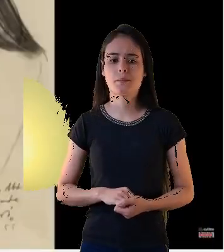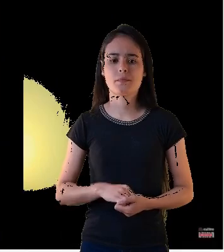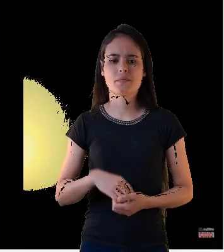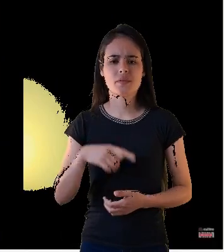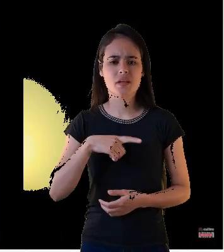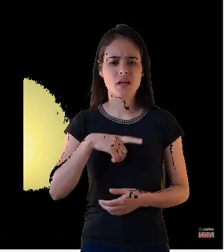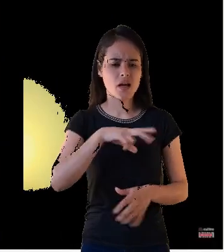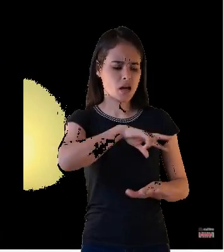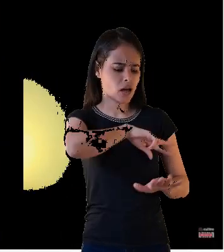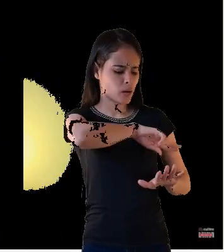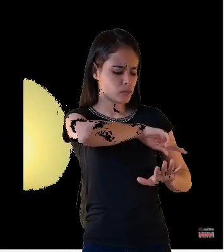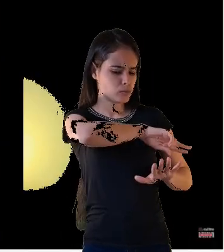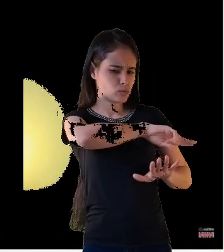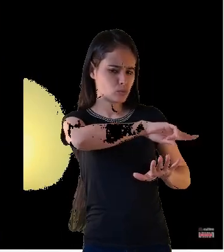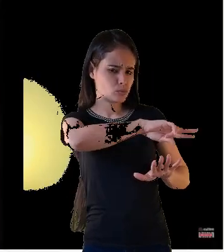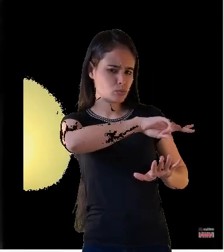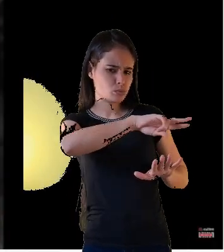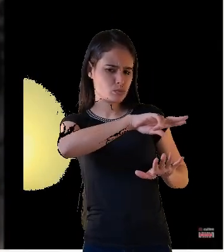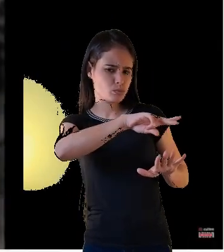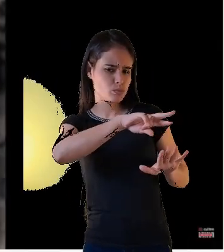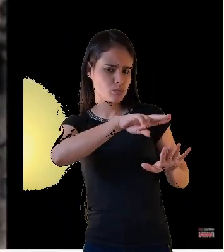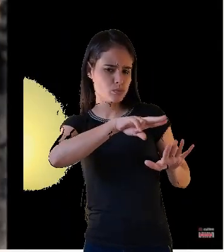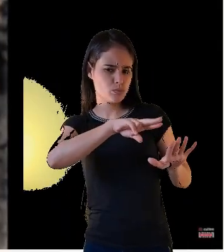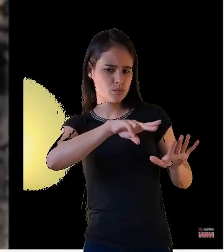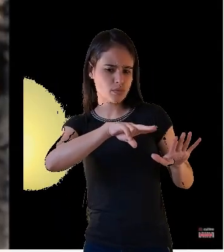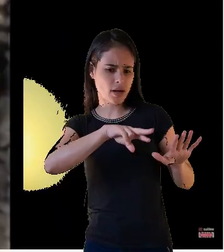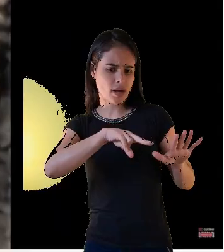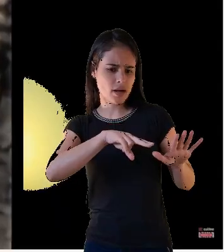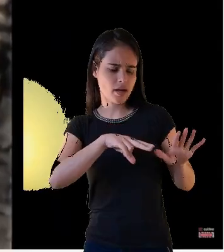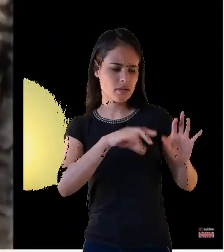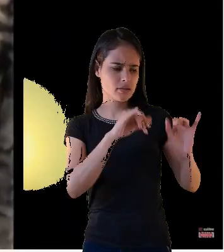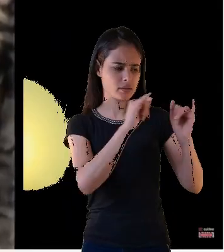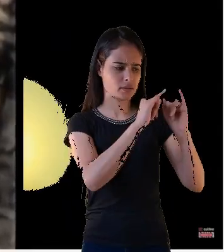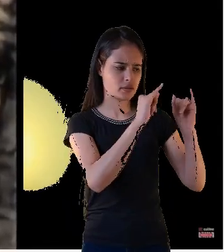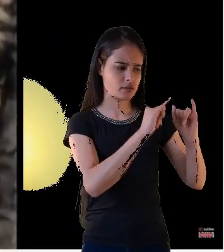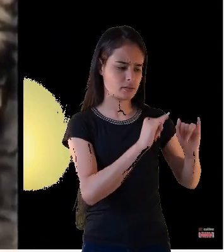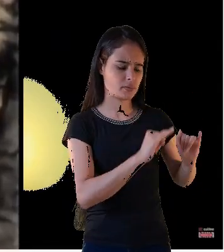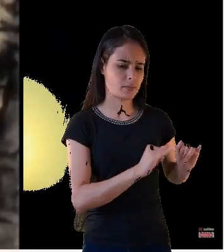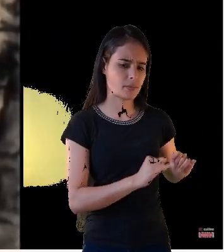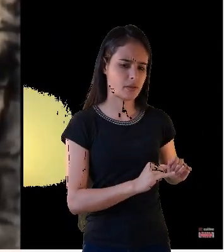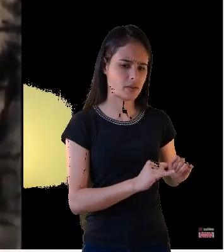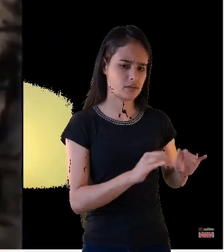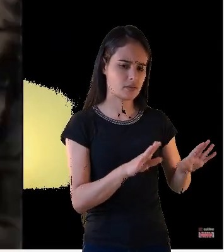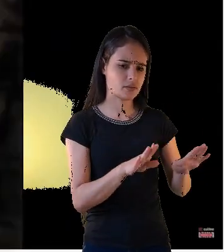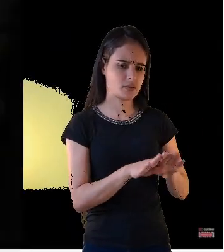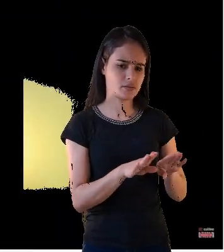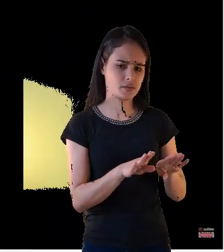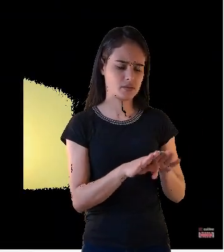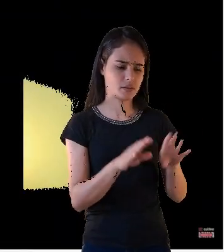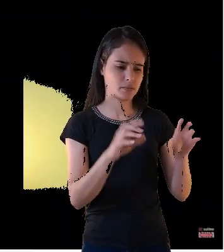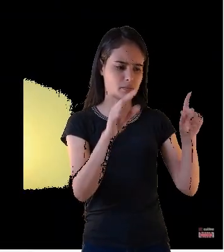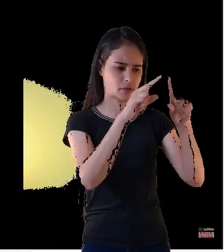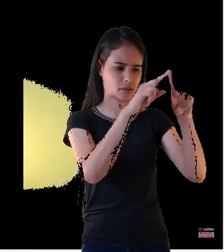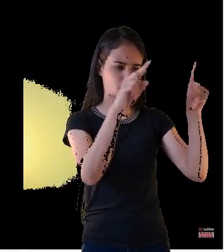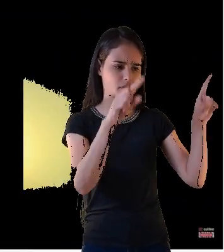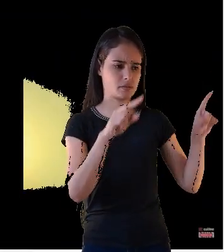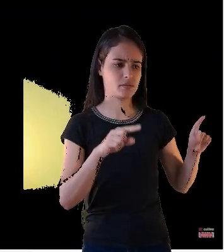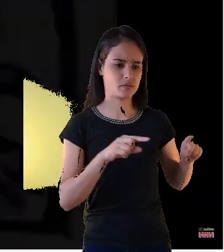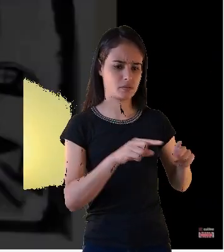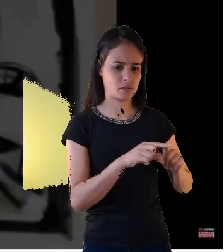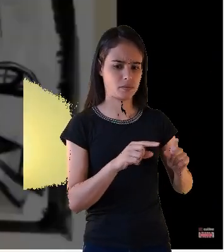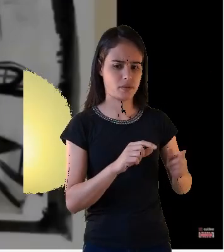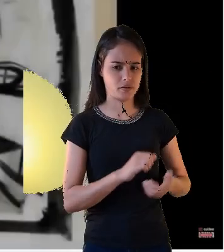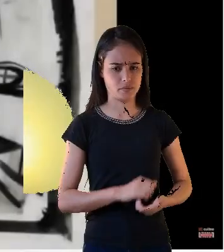Heitor, Sebastião Januário, Otávio Araújo, Agenor, Aguinaldo dos Santos, Aldemir Martins,